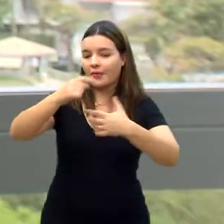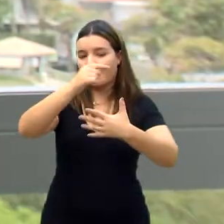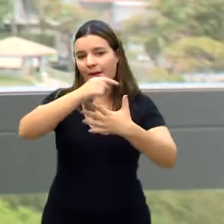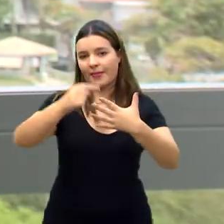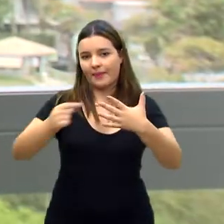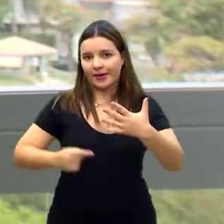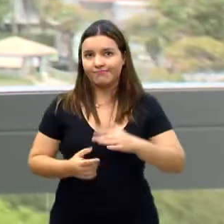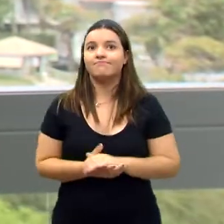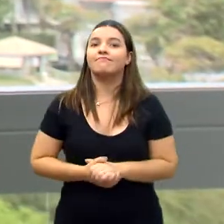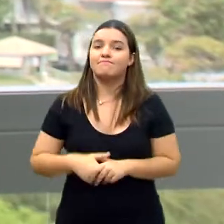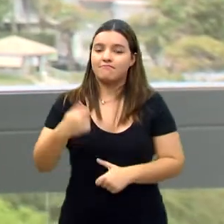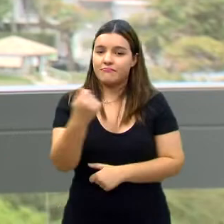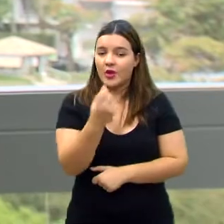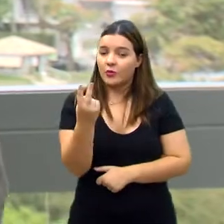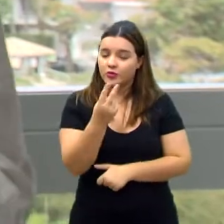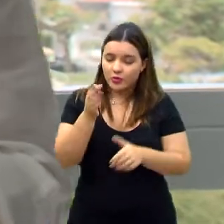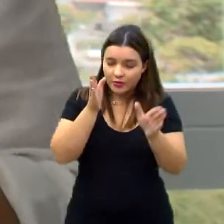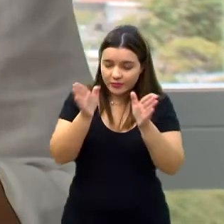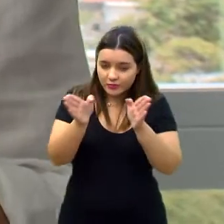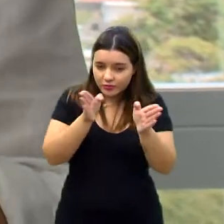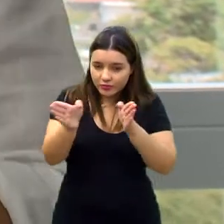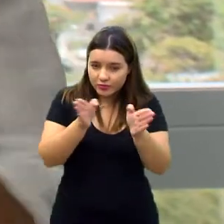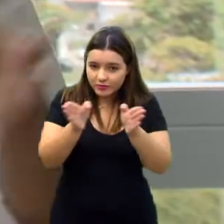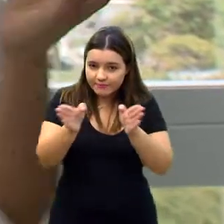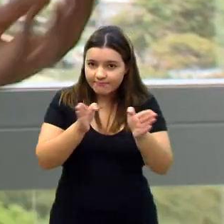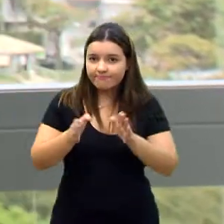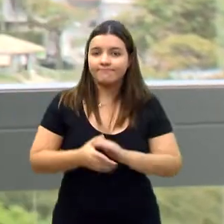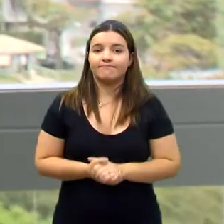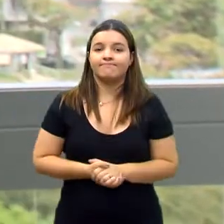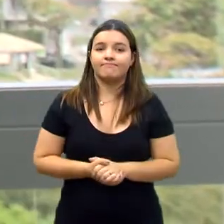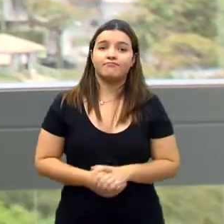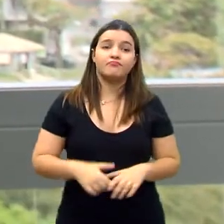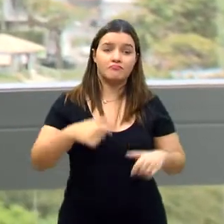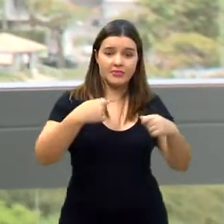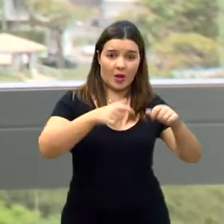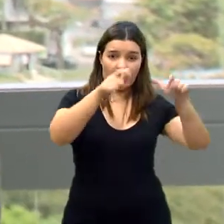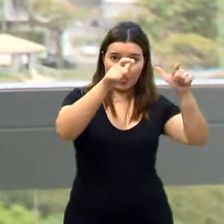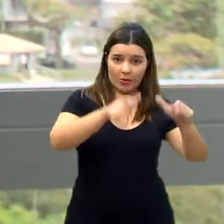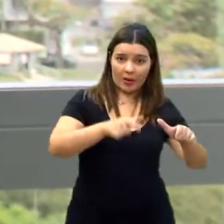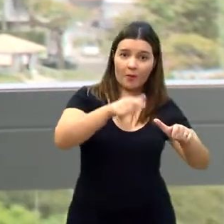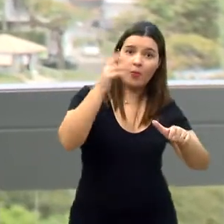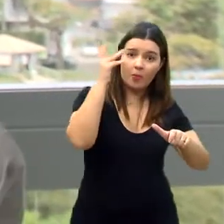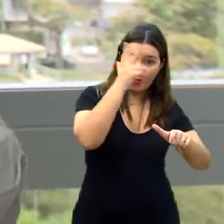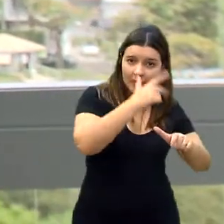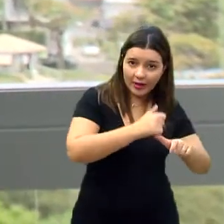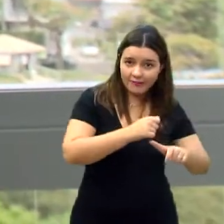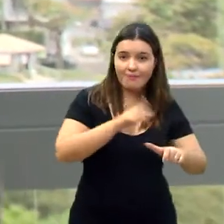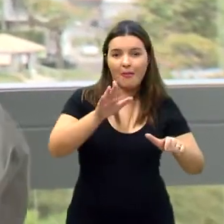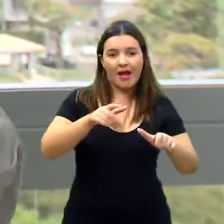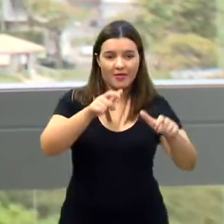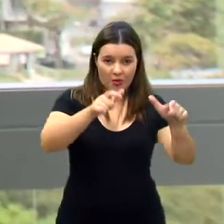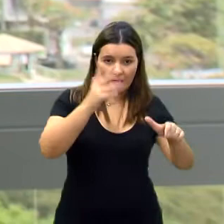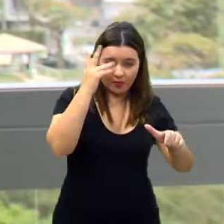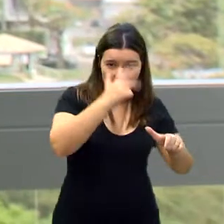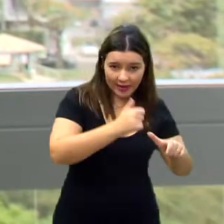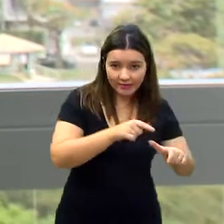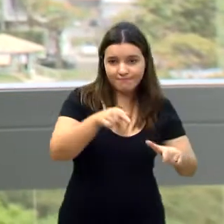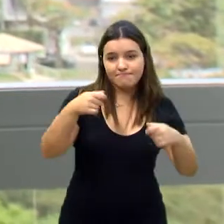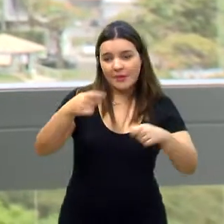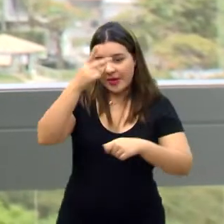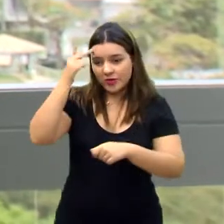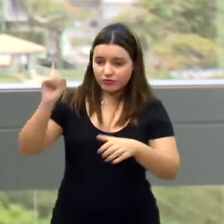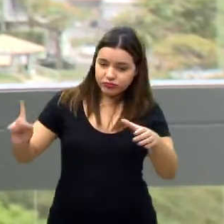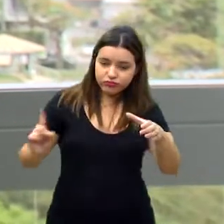interiores ele é focado nisso em montar ambientes e tornar ambientes agradáveis e acolhedores